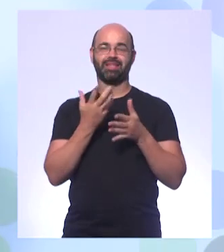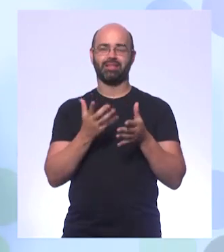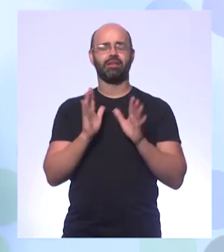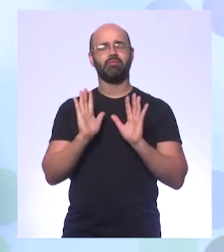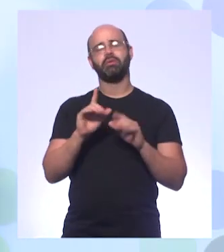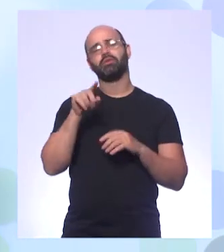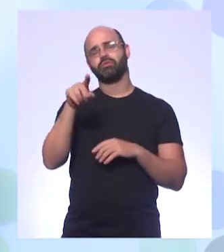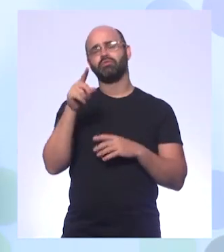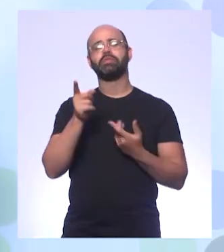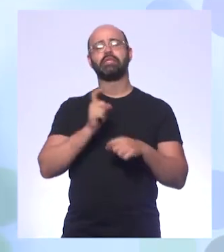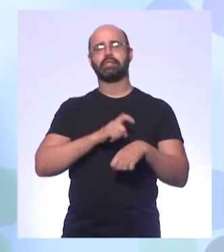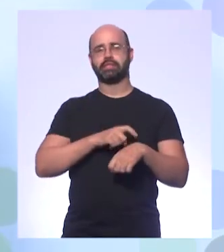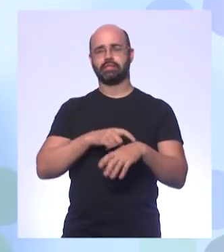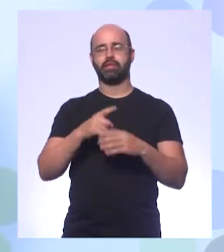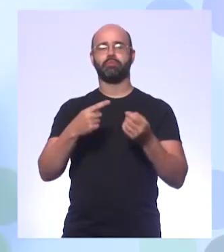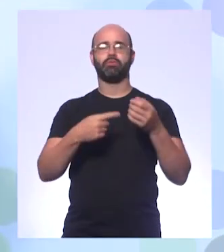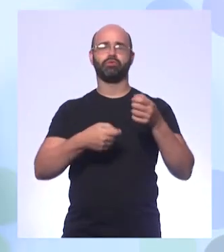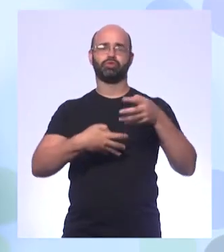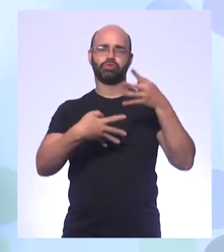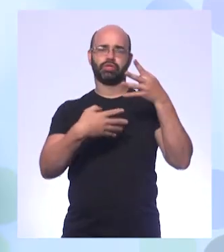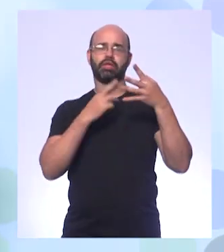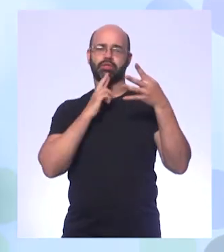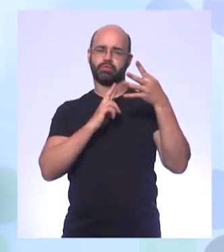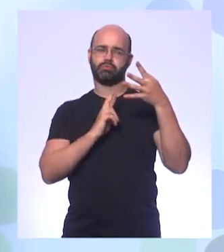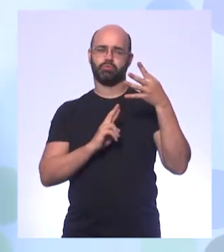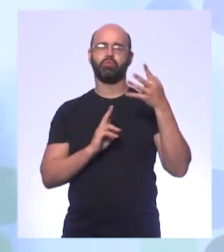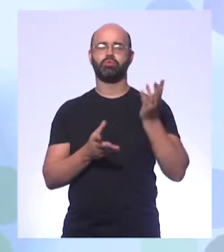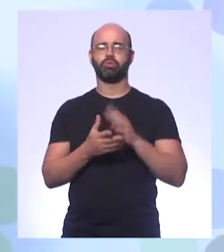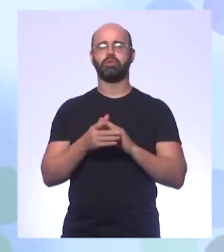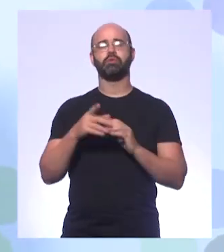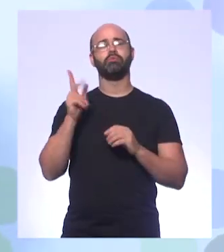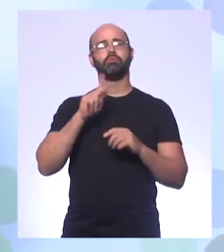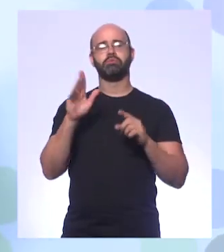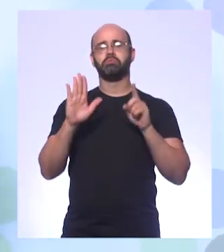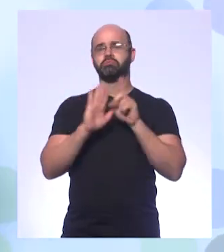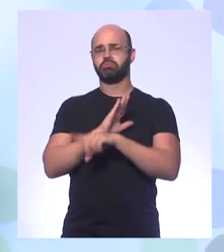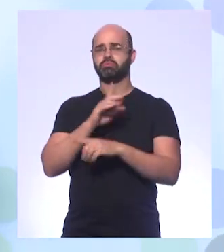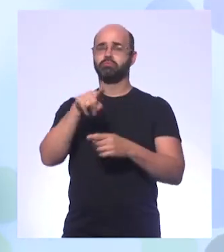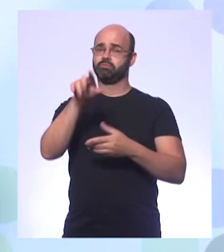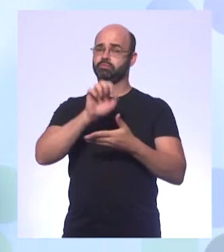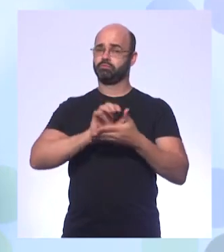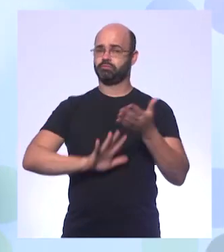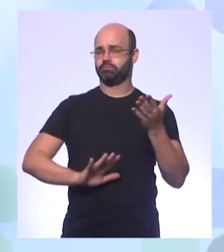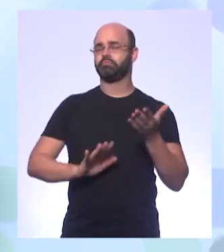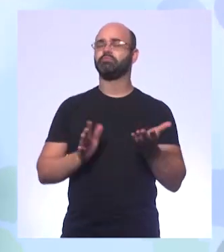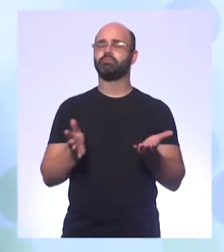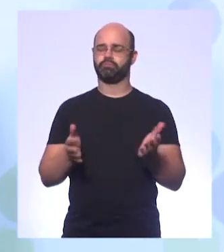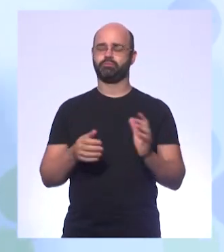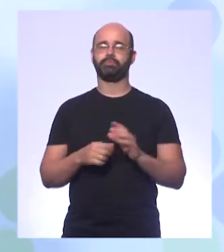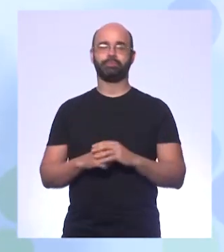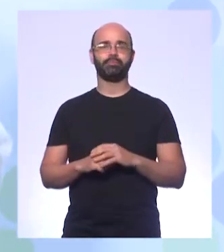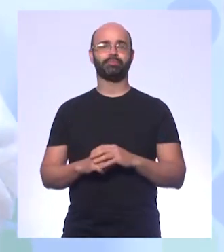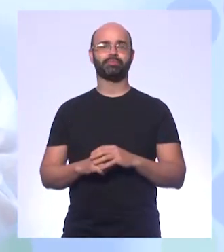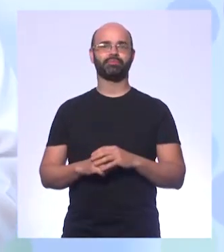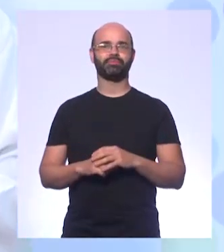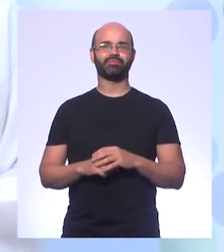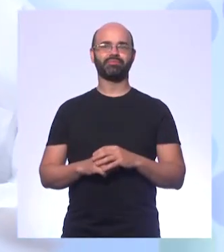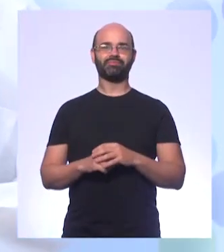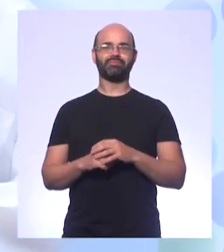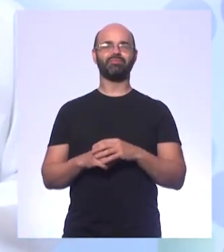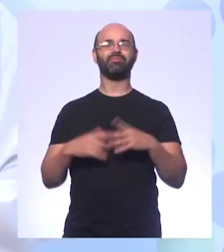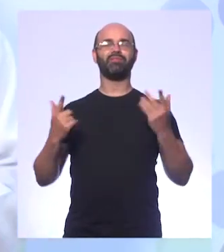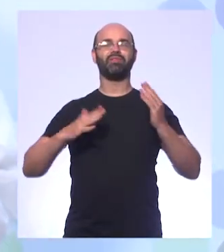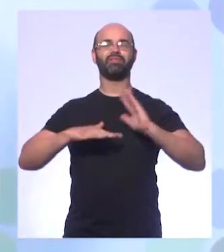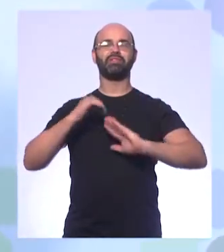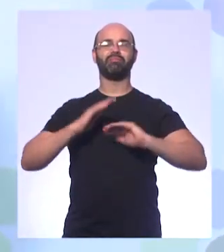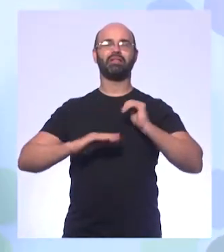do chat, tá? Façam as atividades, né? Questionem seu professor na escola, tá bom? Muito bem, vamos ver aí qual é a habilidade que a gente